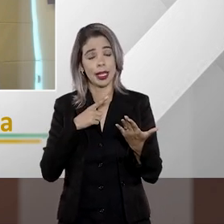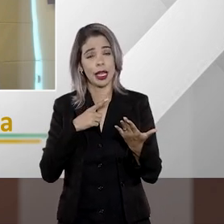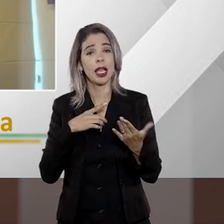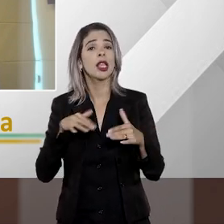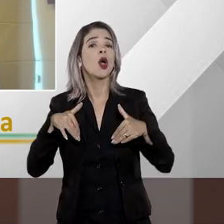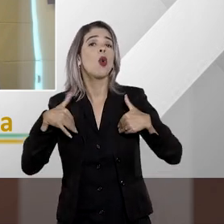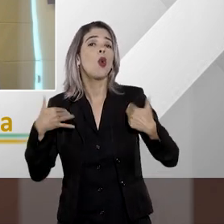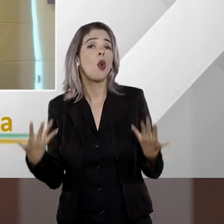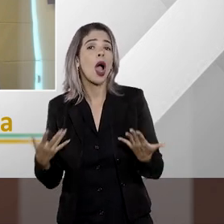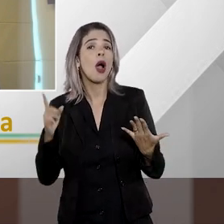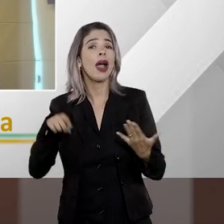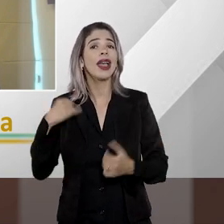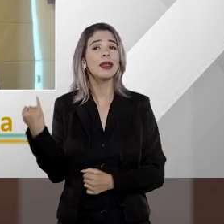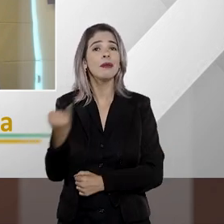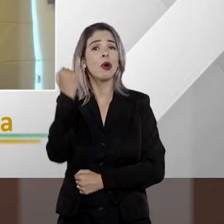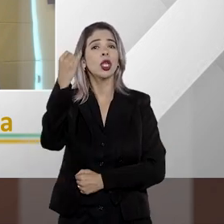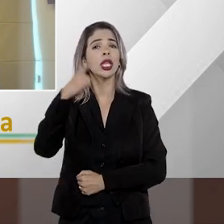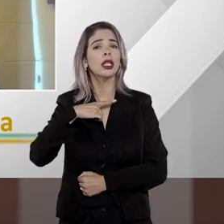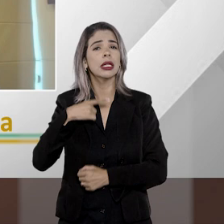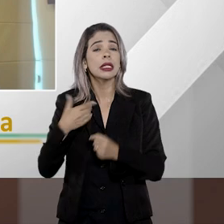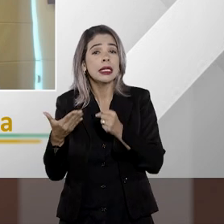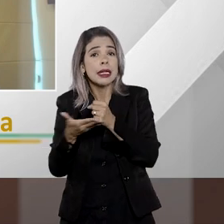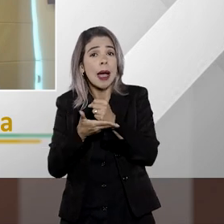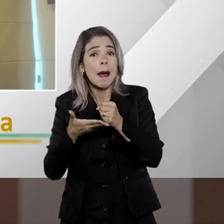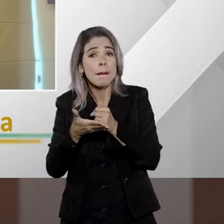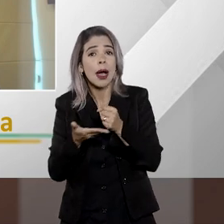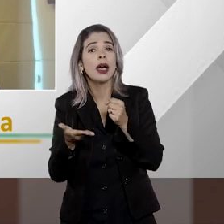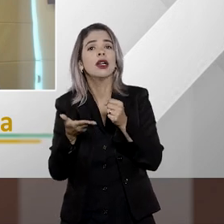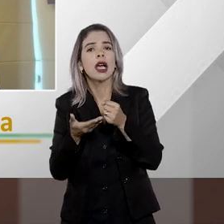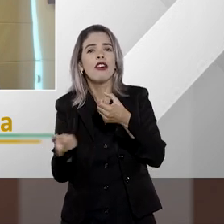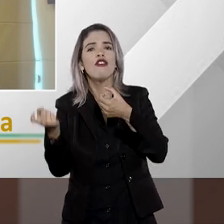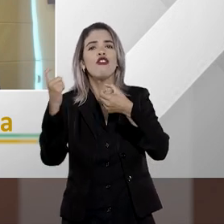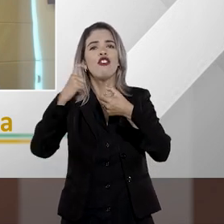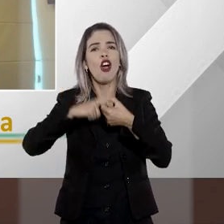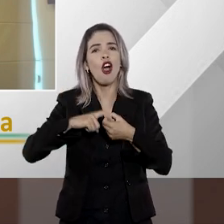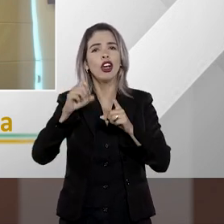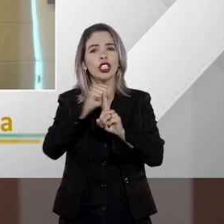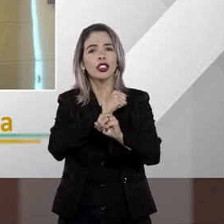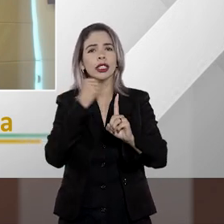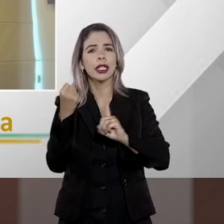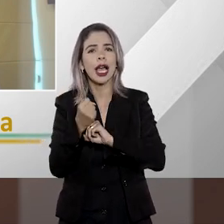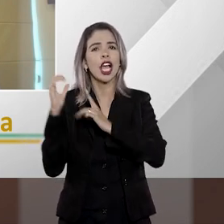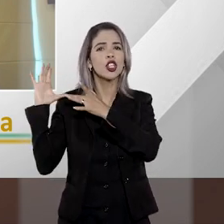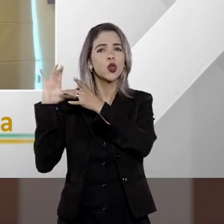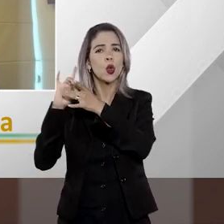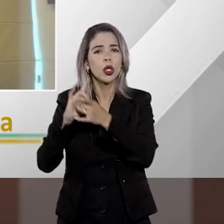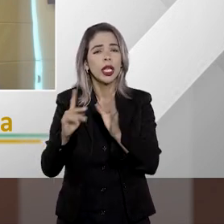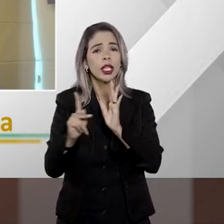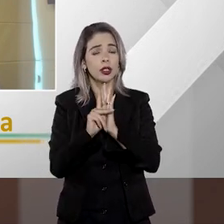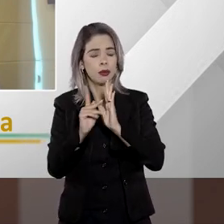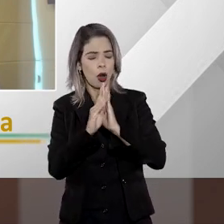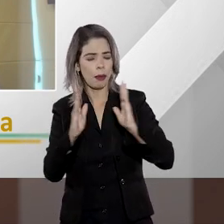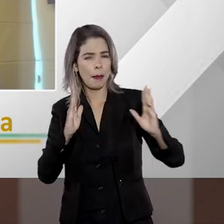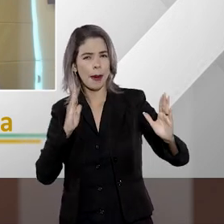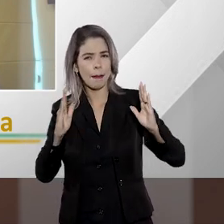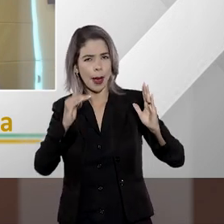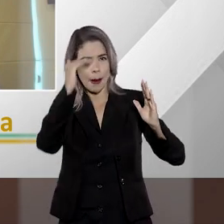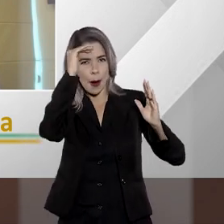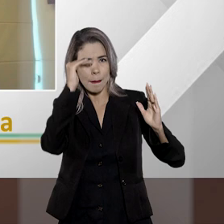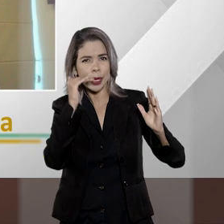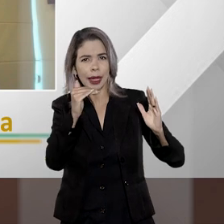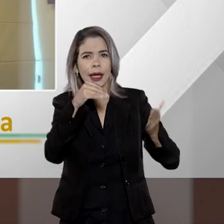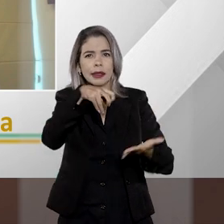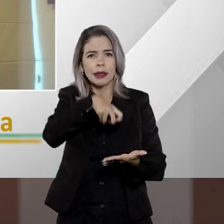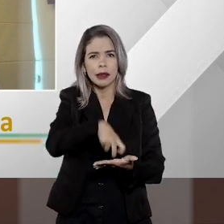pena. Qual seria, então, a importância desse princípio da ressocialização no contexto da execução penal e de que